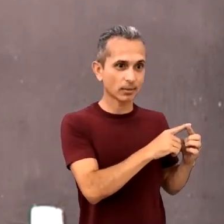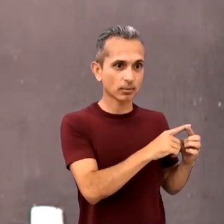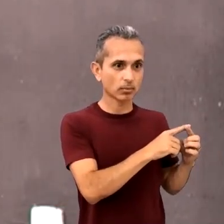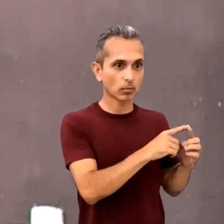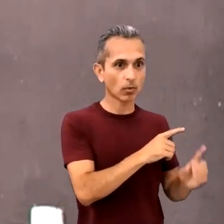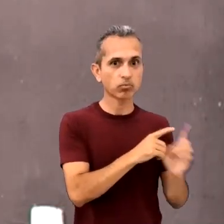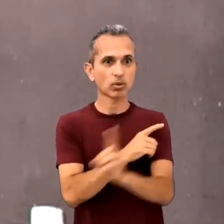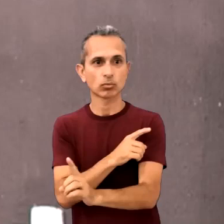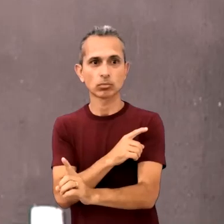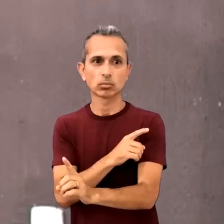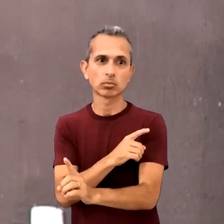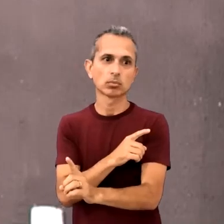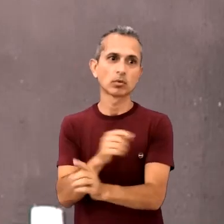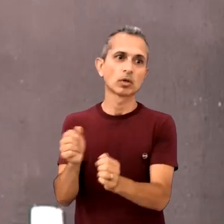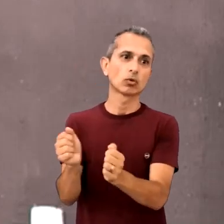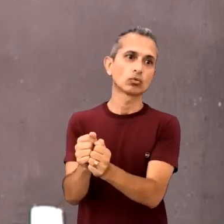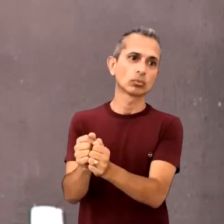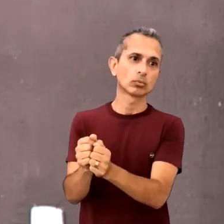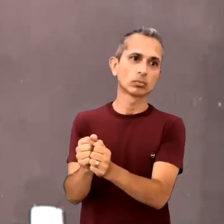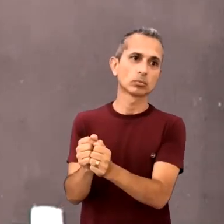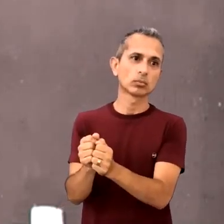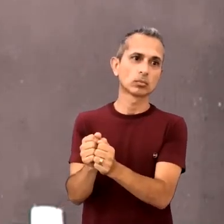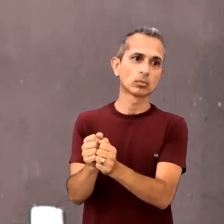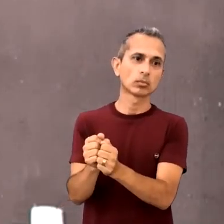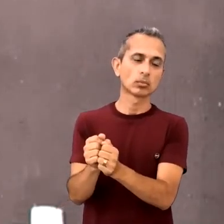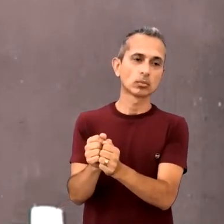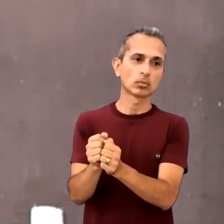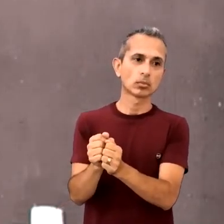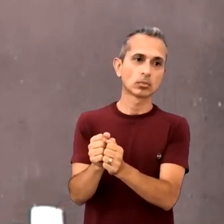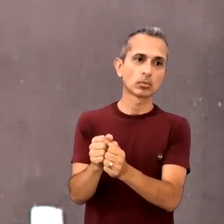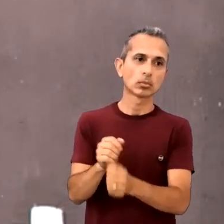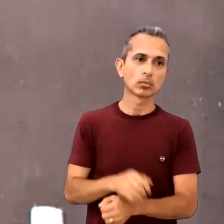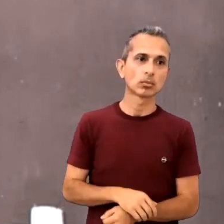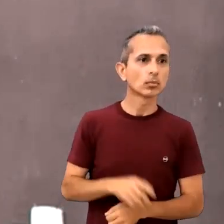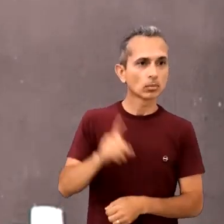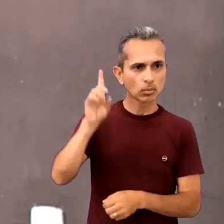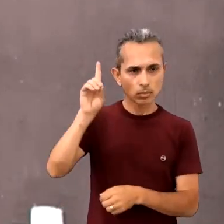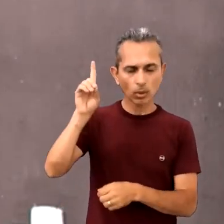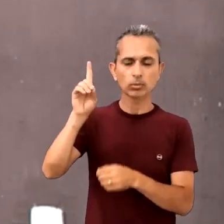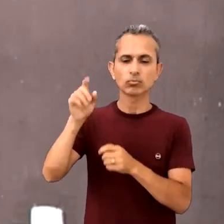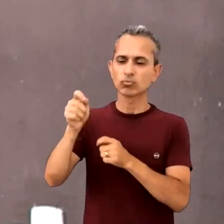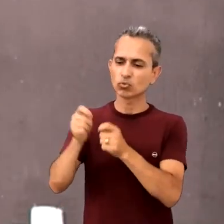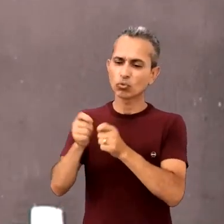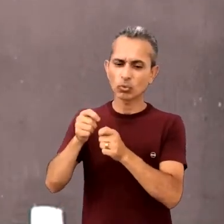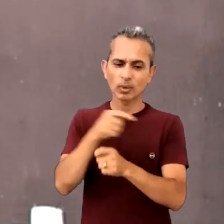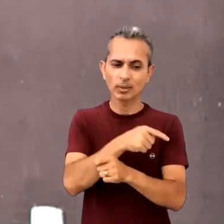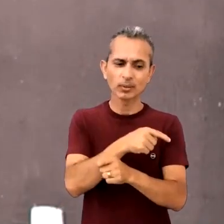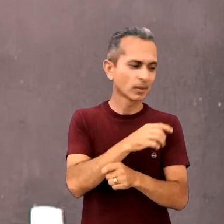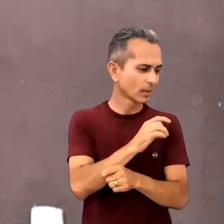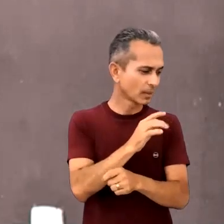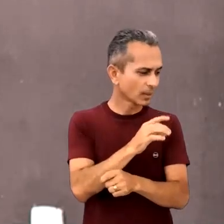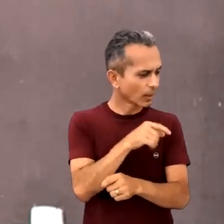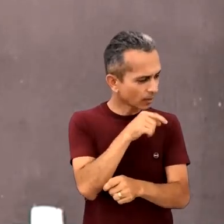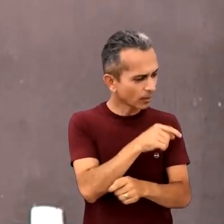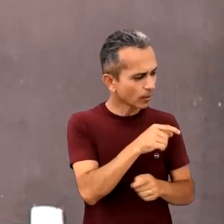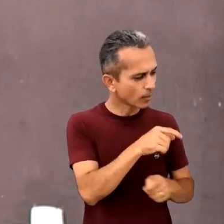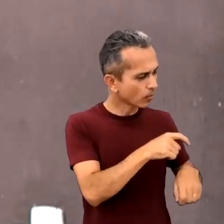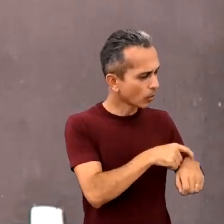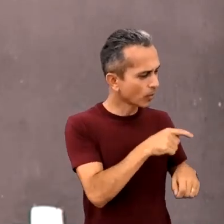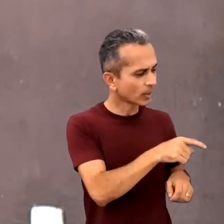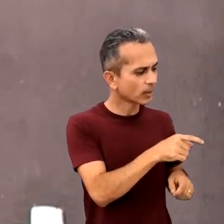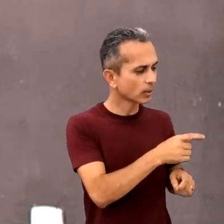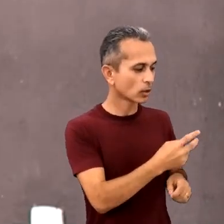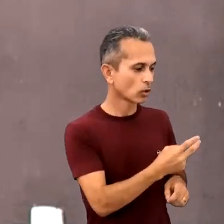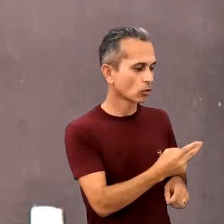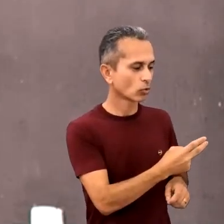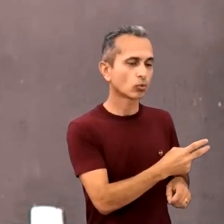Apesar dos erros e dos riscos desse plano mirabolante, Deus estava guiando cada passo. O que tornou tudo seguro para todos foi